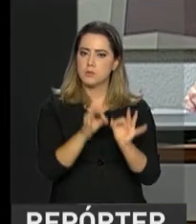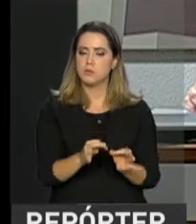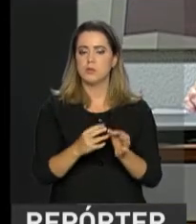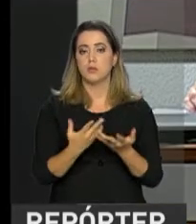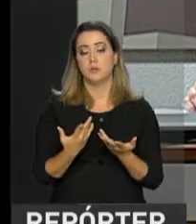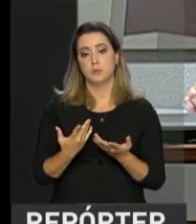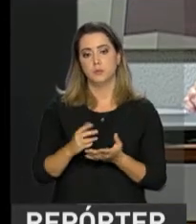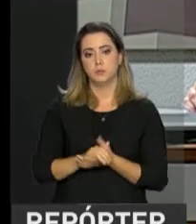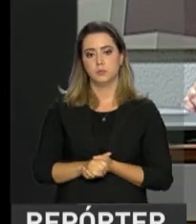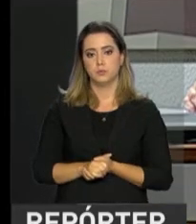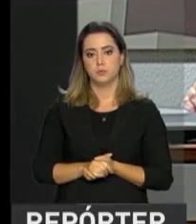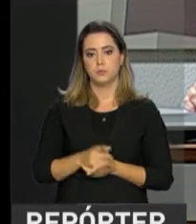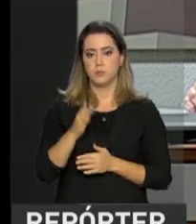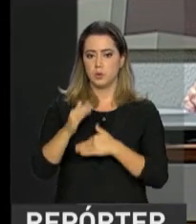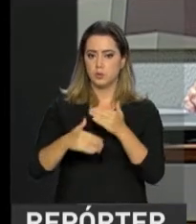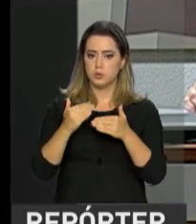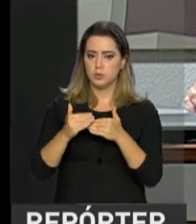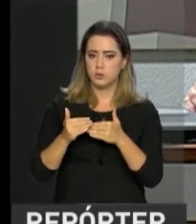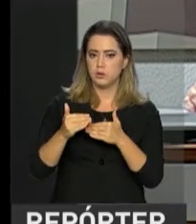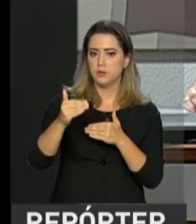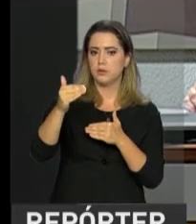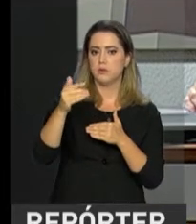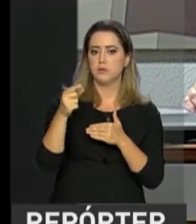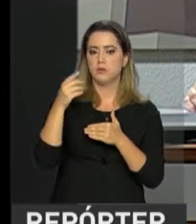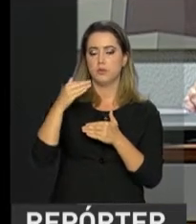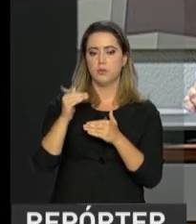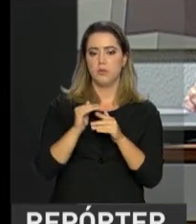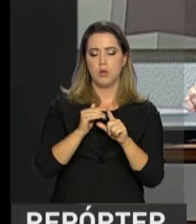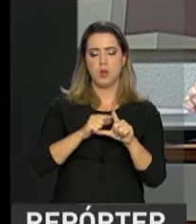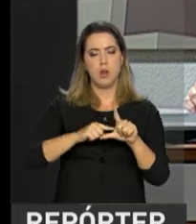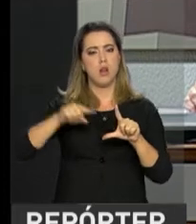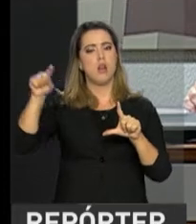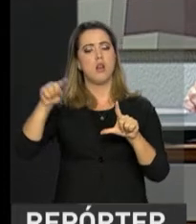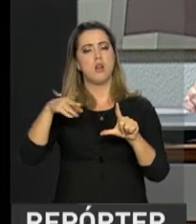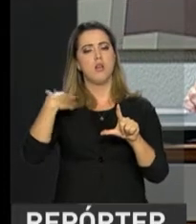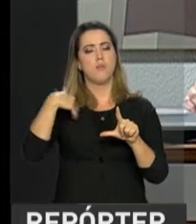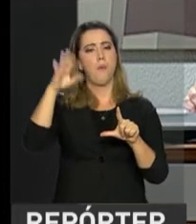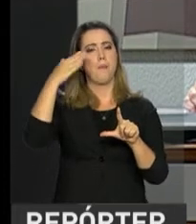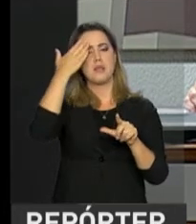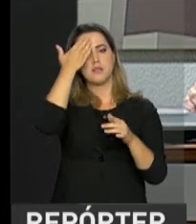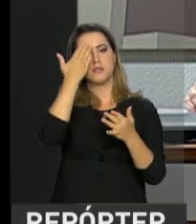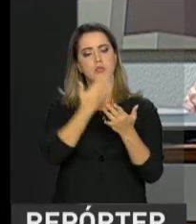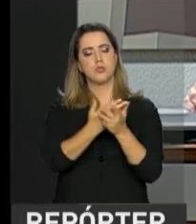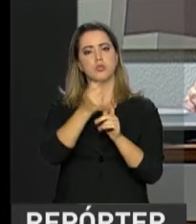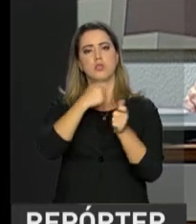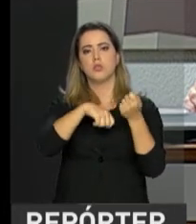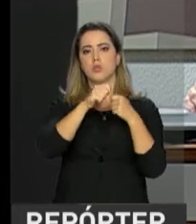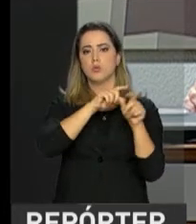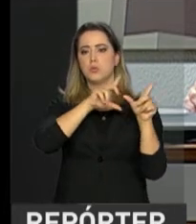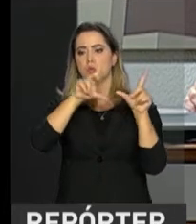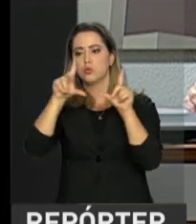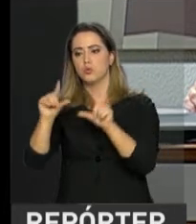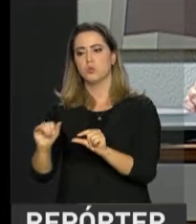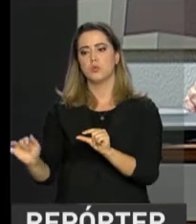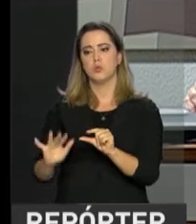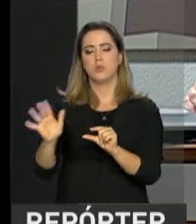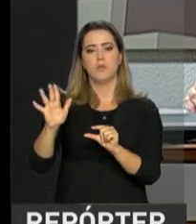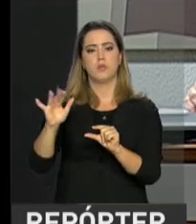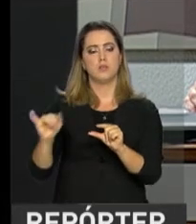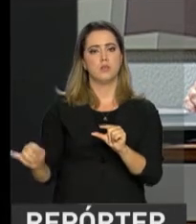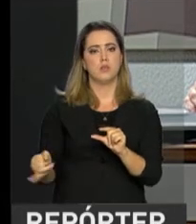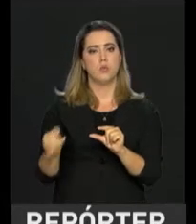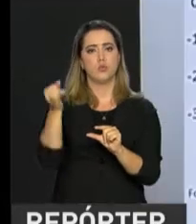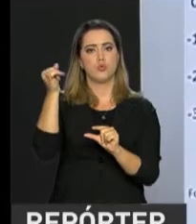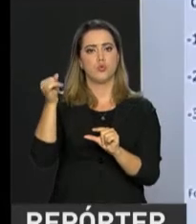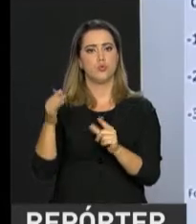levou a um aumento da confiança da economia a em consequência queda da taxa de juros real estrutural da